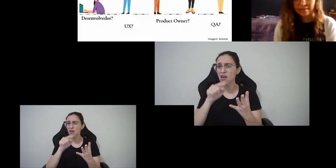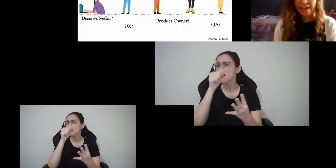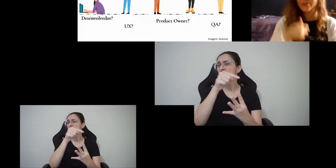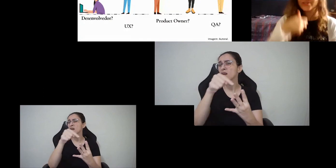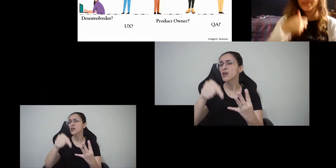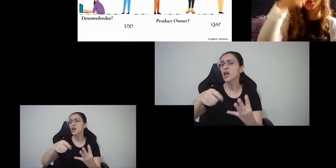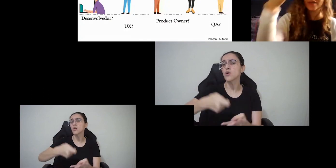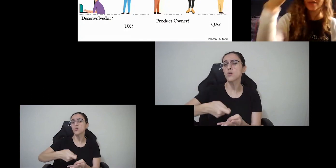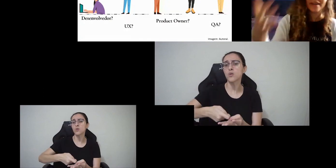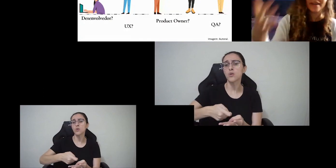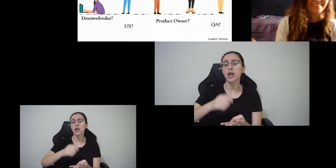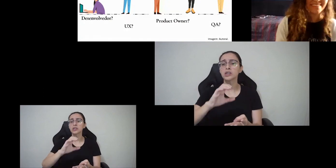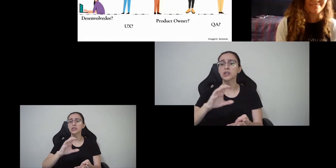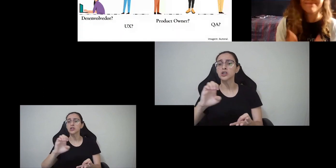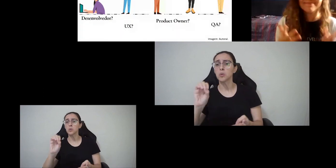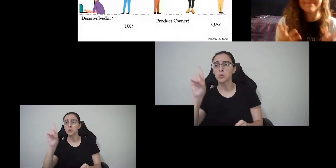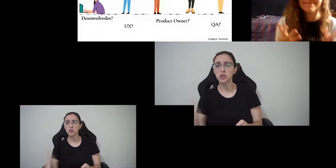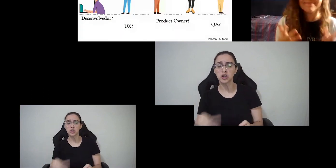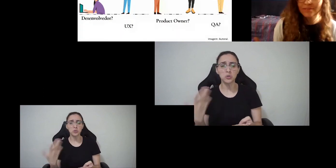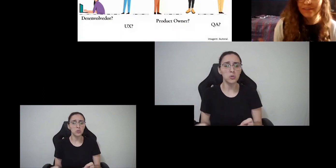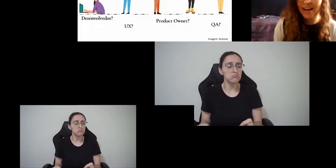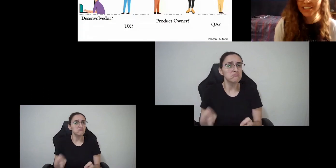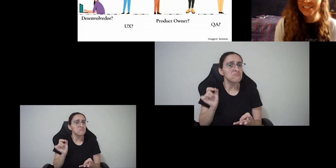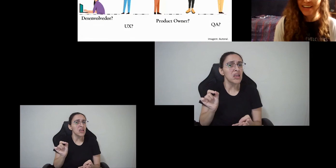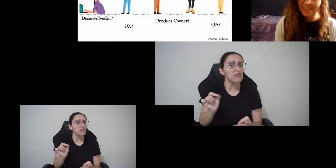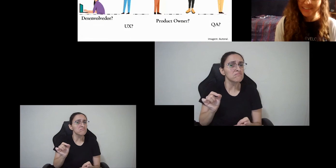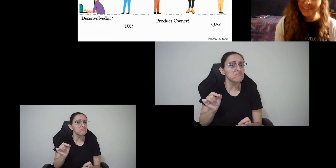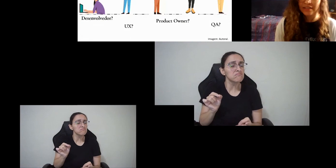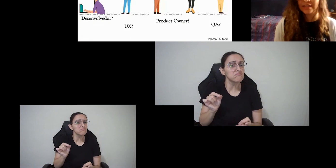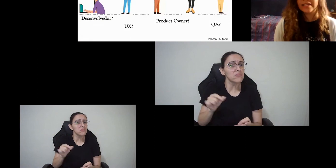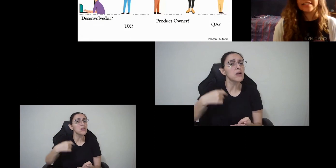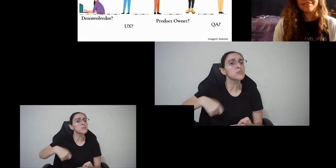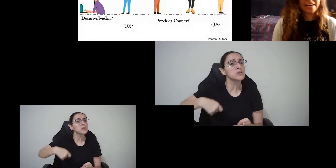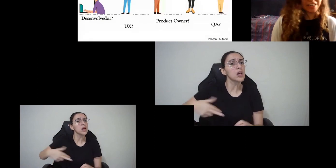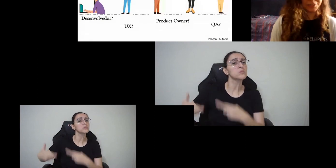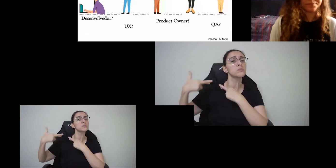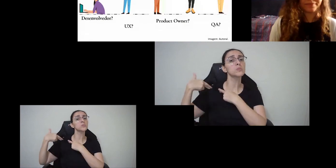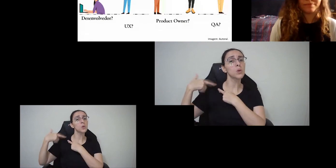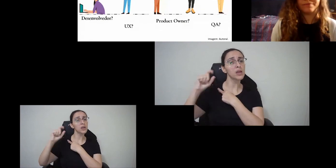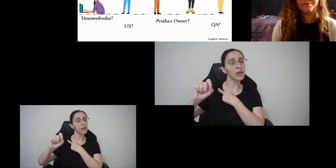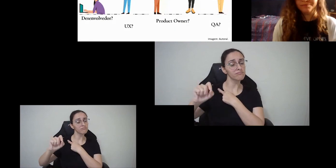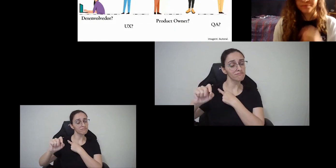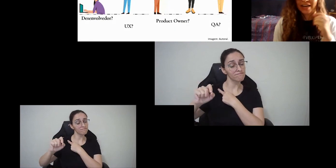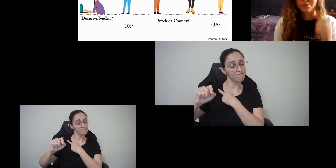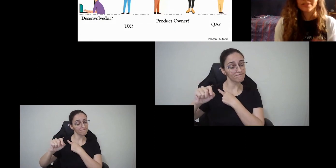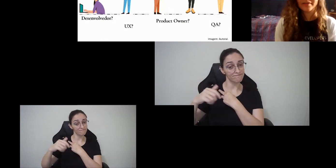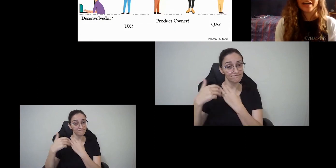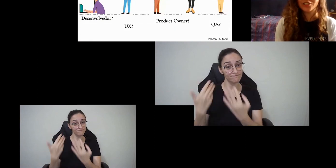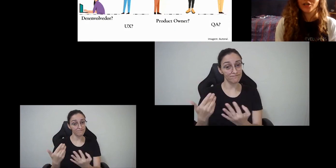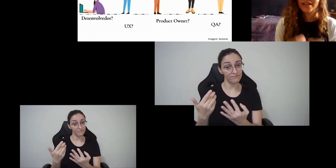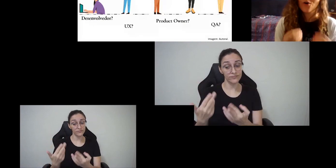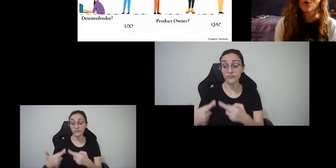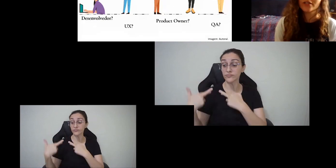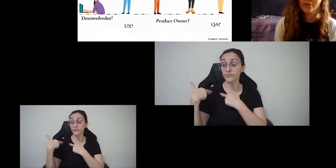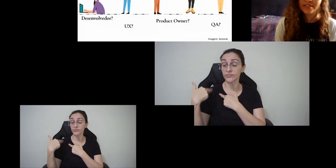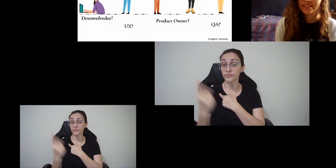QA? É do CEO da empresa? Afinal, é de quem? Na verdade, a responsabilidade